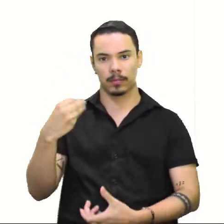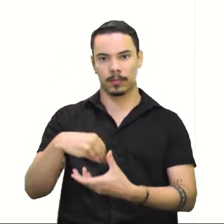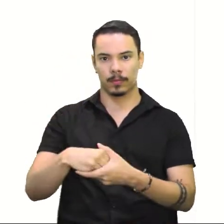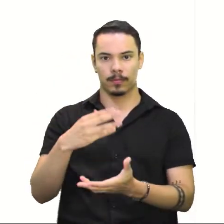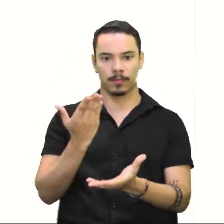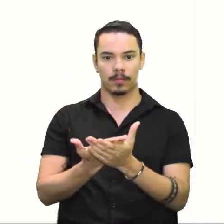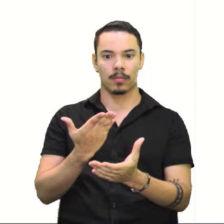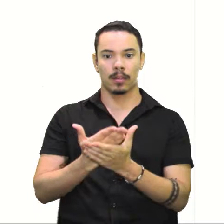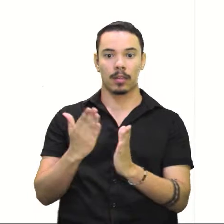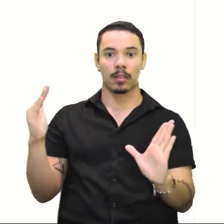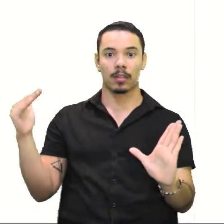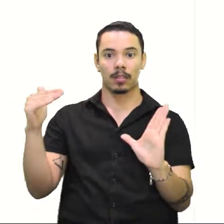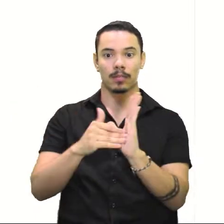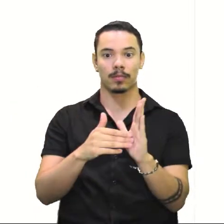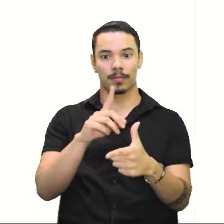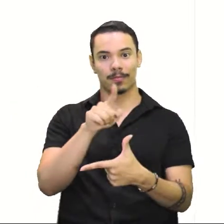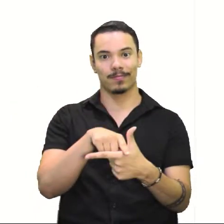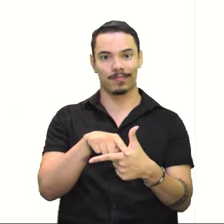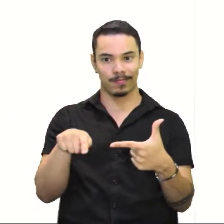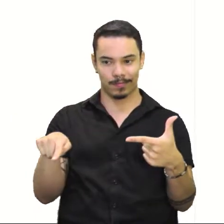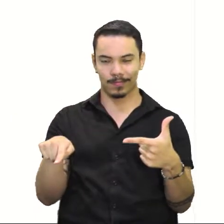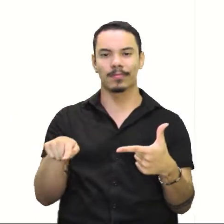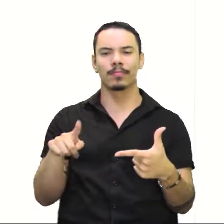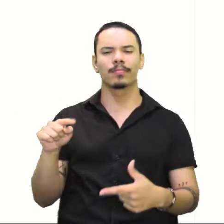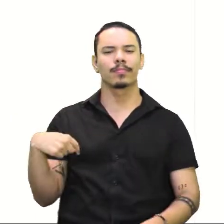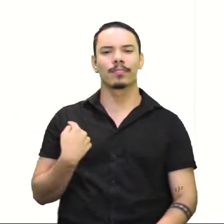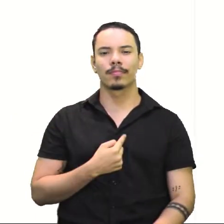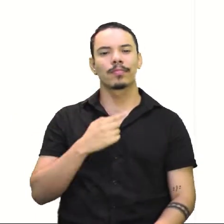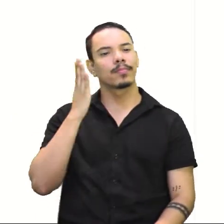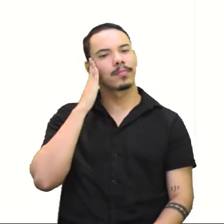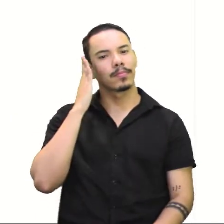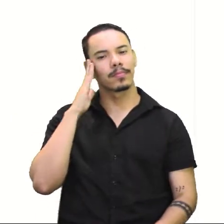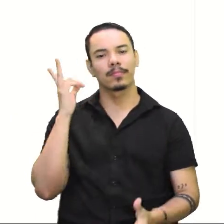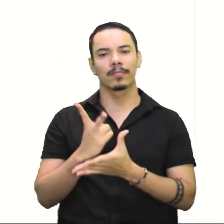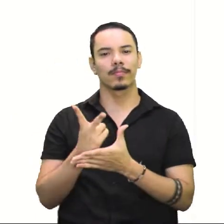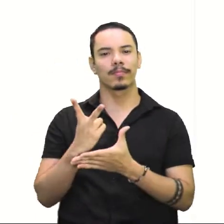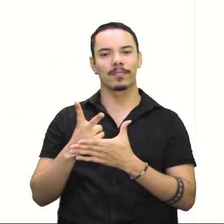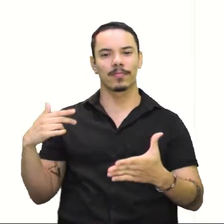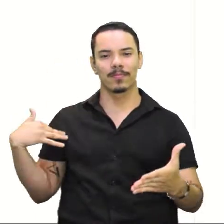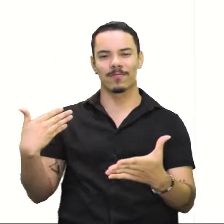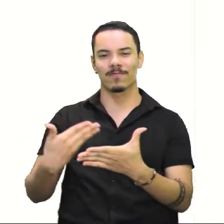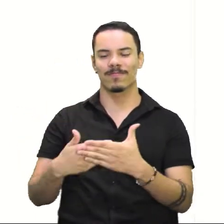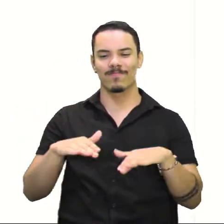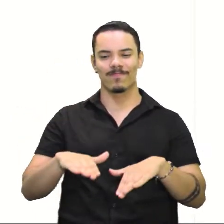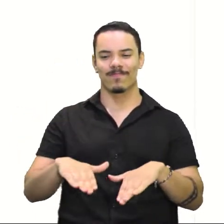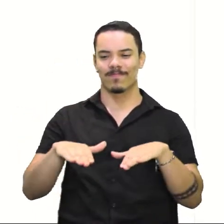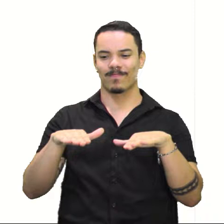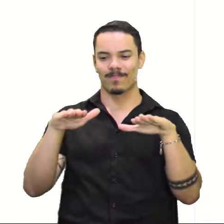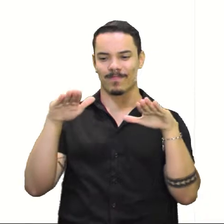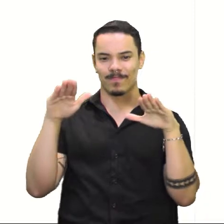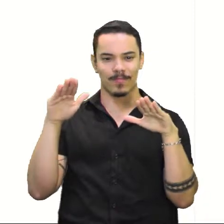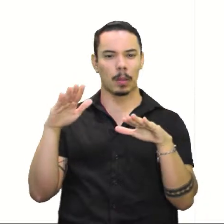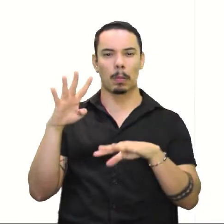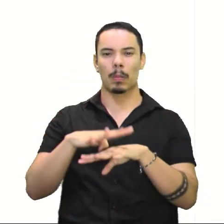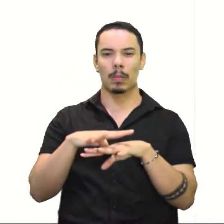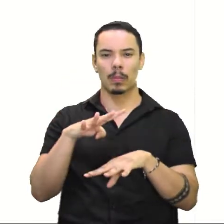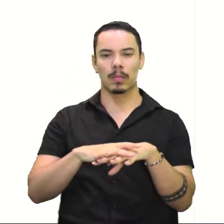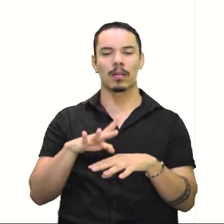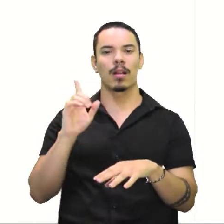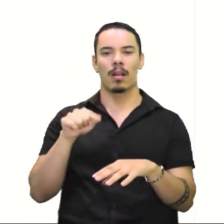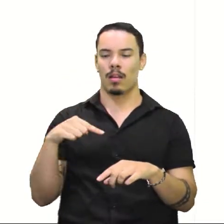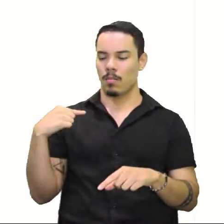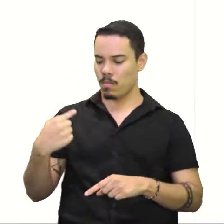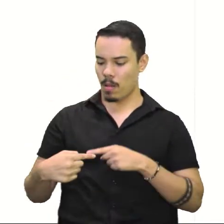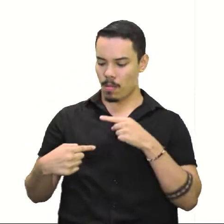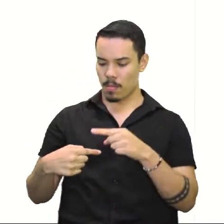operação de divisão, né? A gente sabe que desde quando somos bem pequenininhos, né, as operações elas vão sendo gradativas, né?